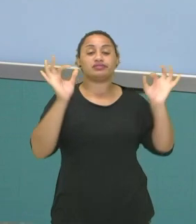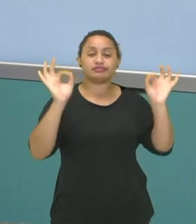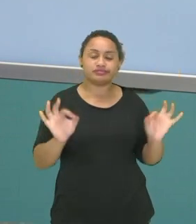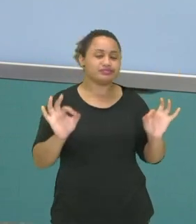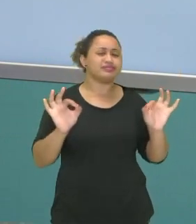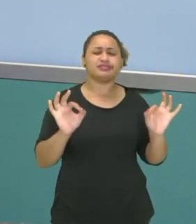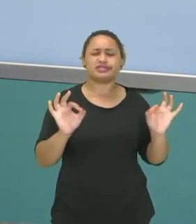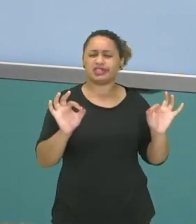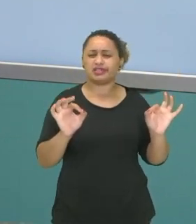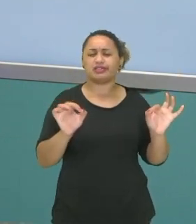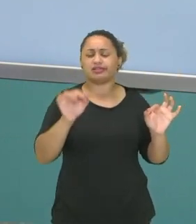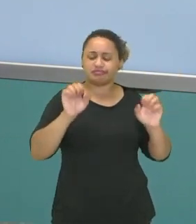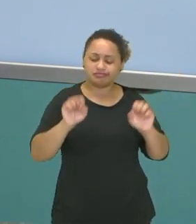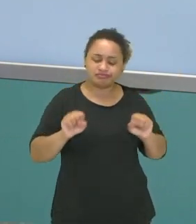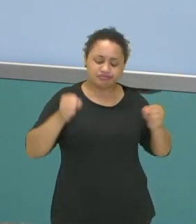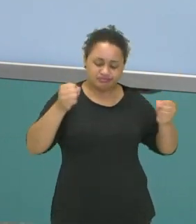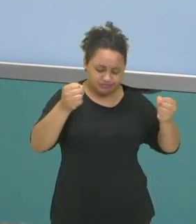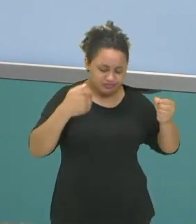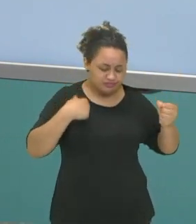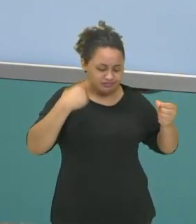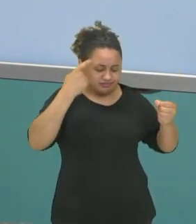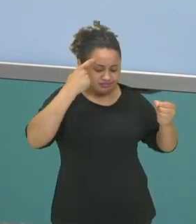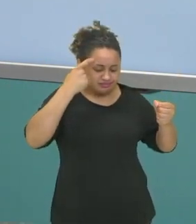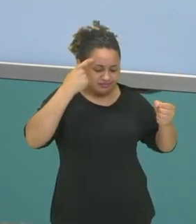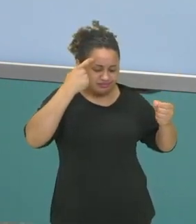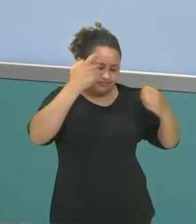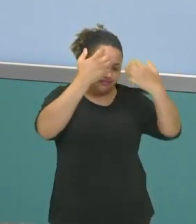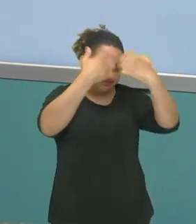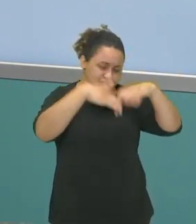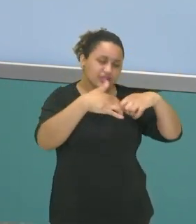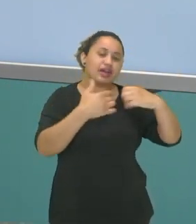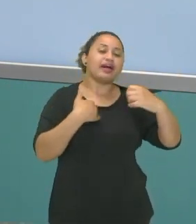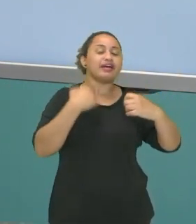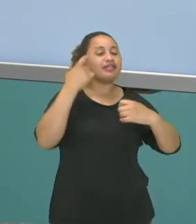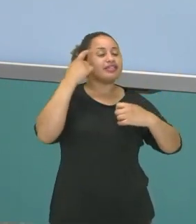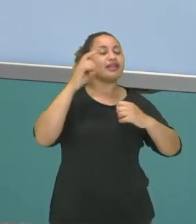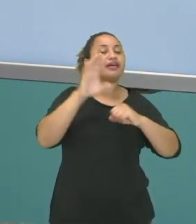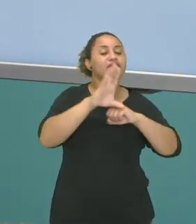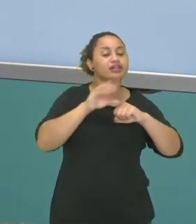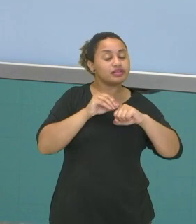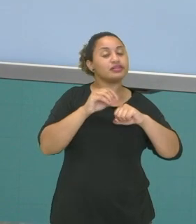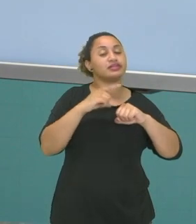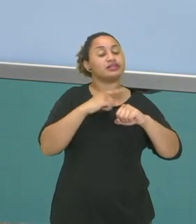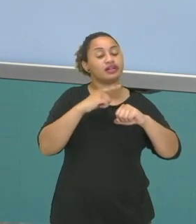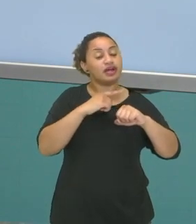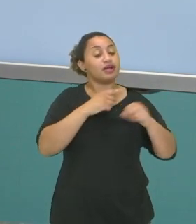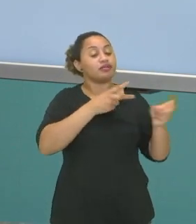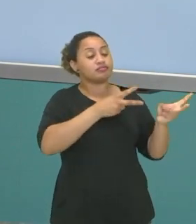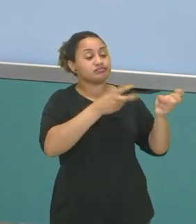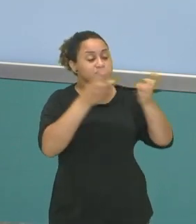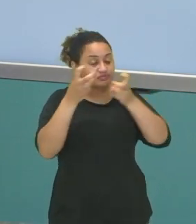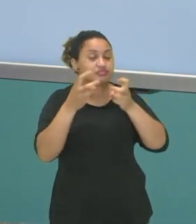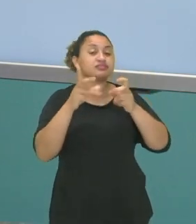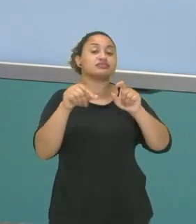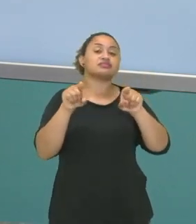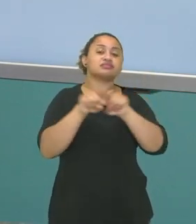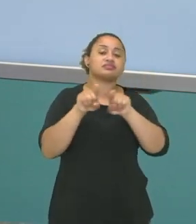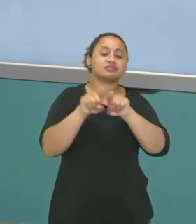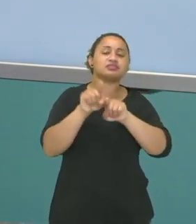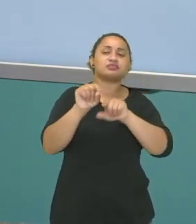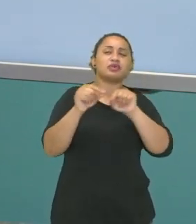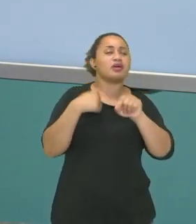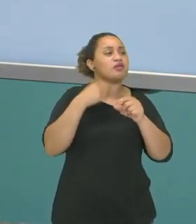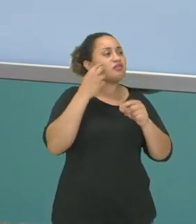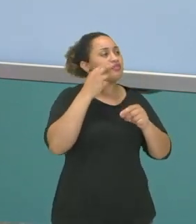se esforçar para pensar a ideia de que o nosso conhecimento é formado por impressões sensoriais, pelo que a gente ouve,